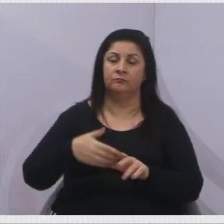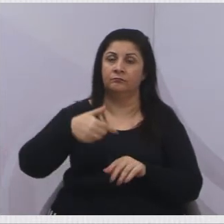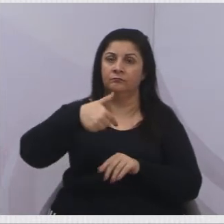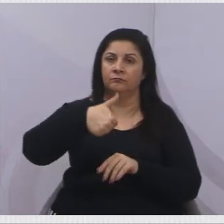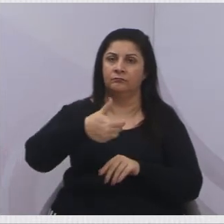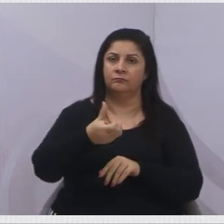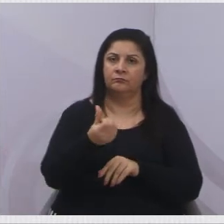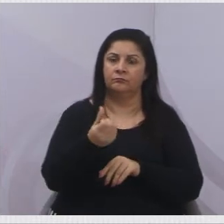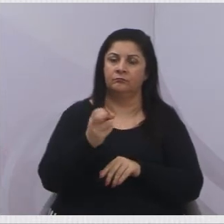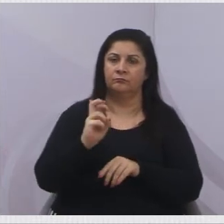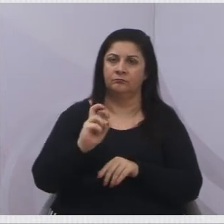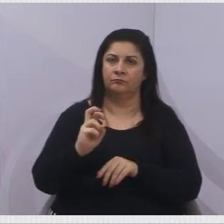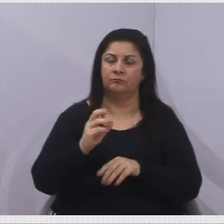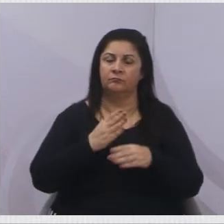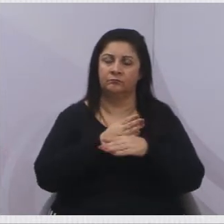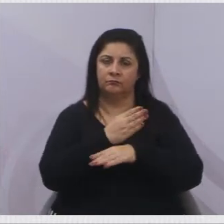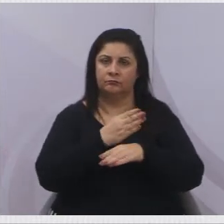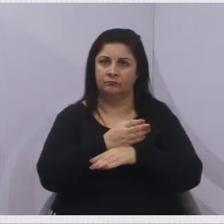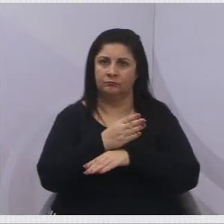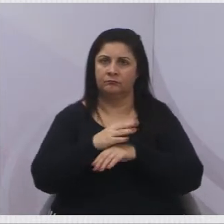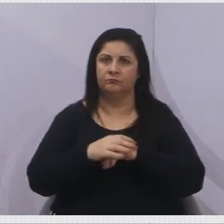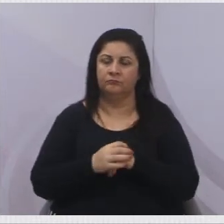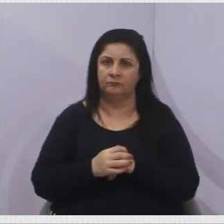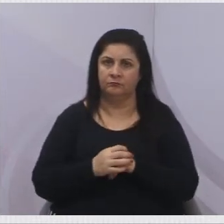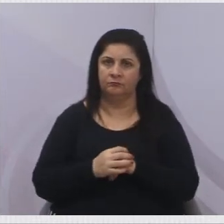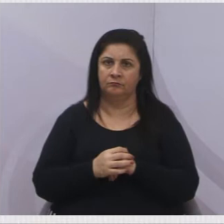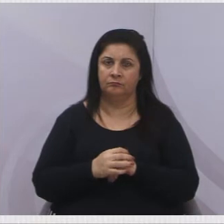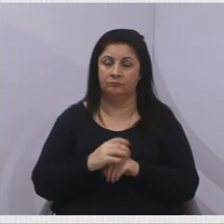765 participantes, nós tivemos